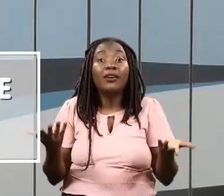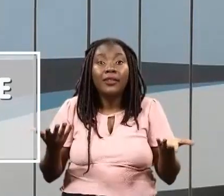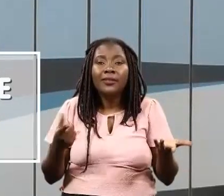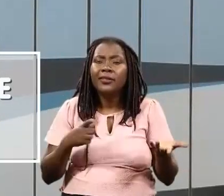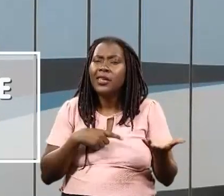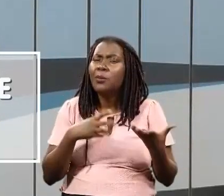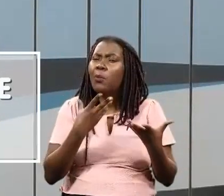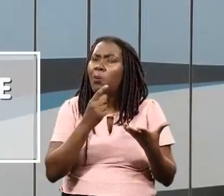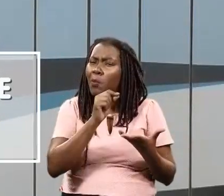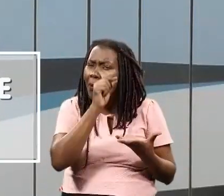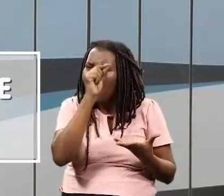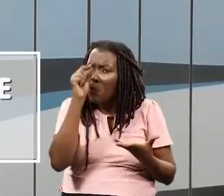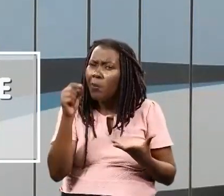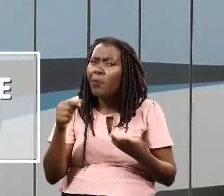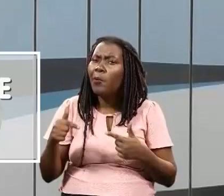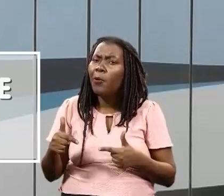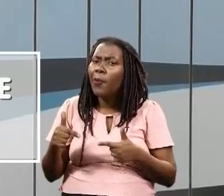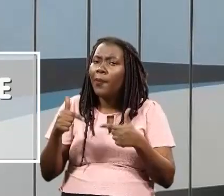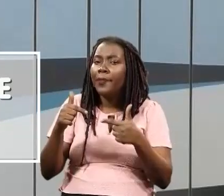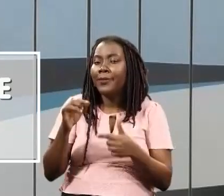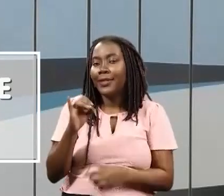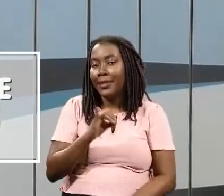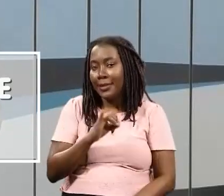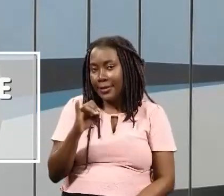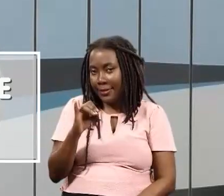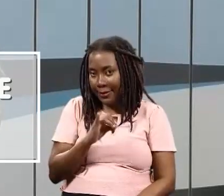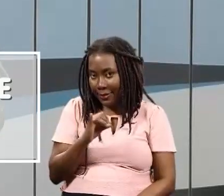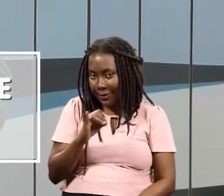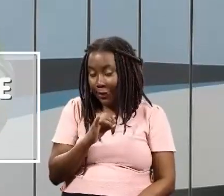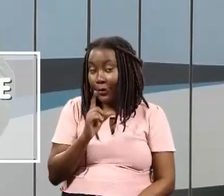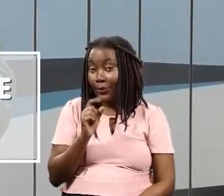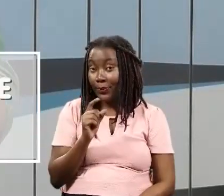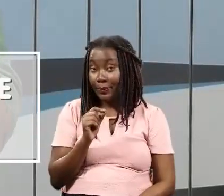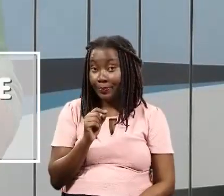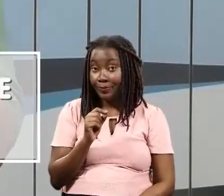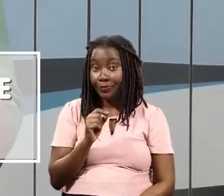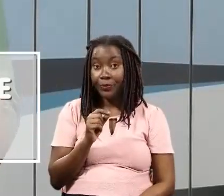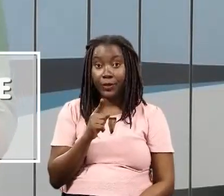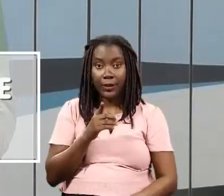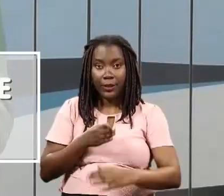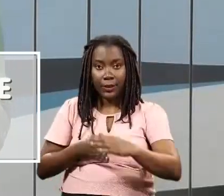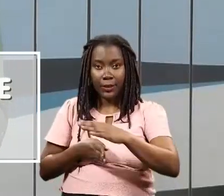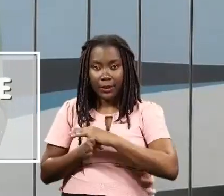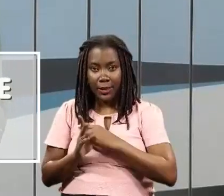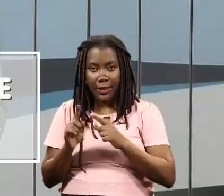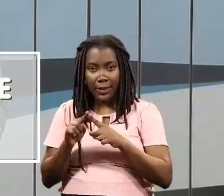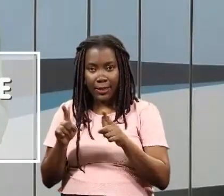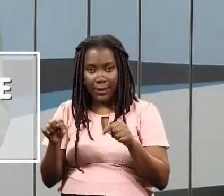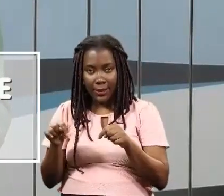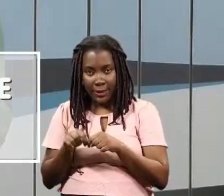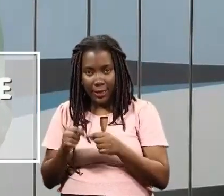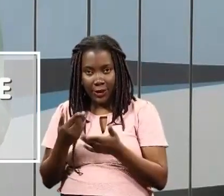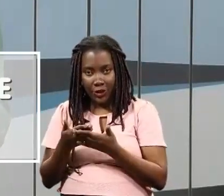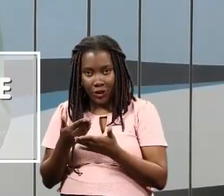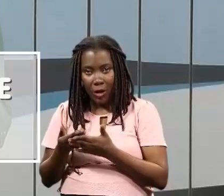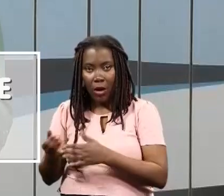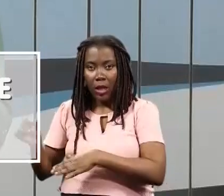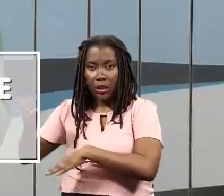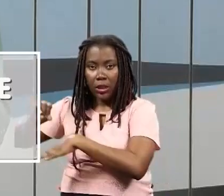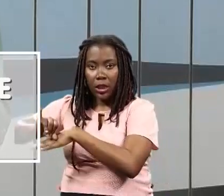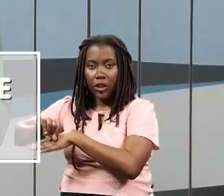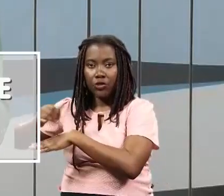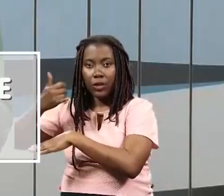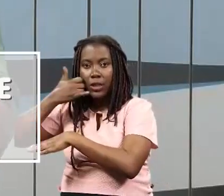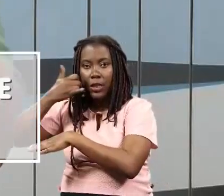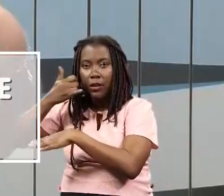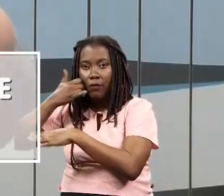movimentos interessantes de iniciativas assim, você entra em sala de aula, deixa o celular na caixinha. Já viu esses exemplos